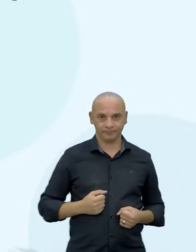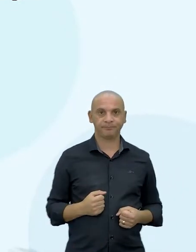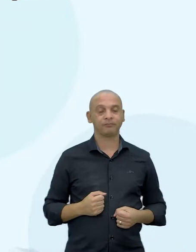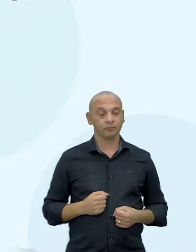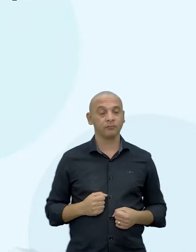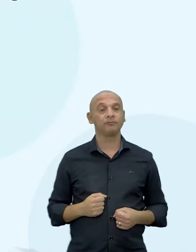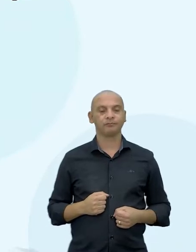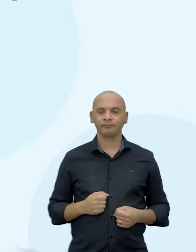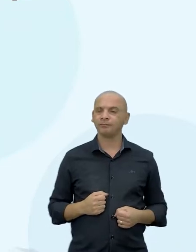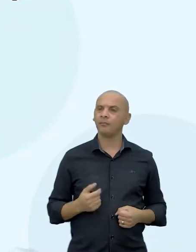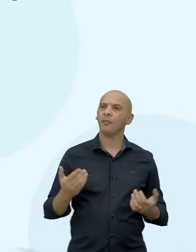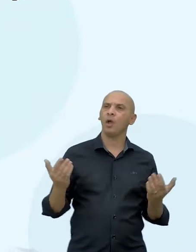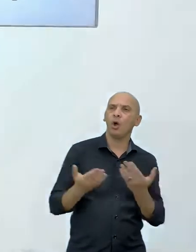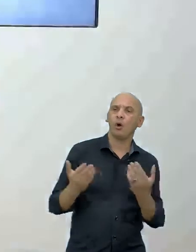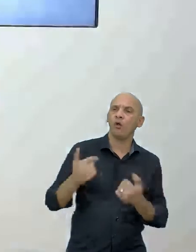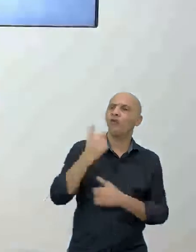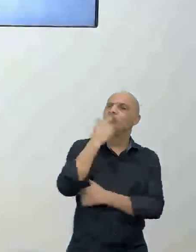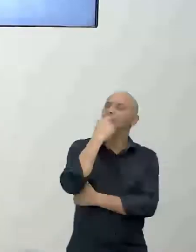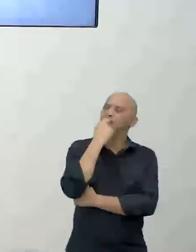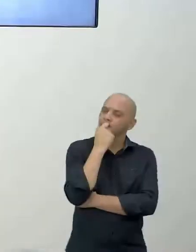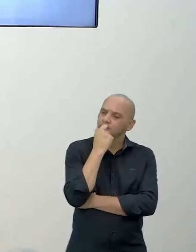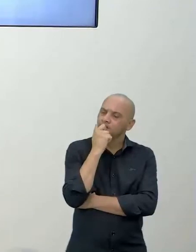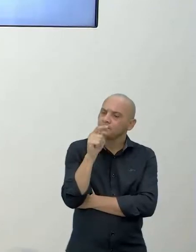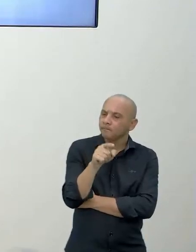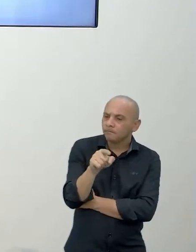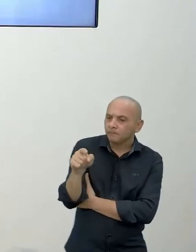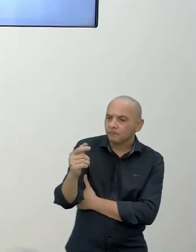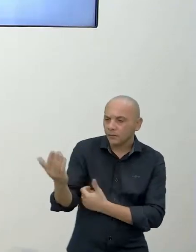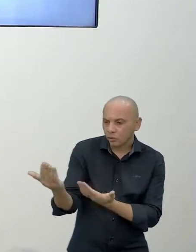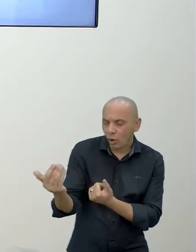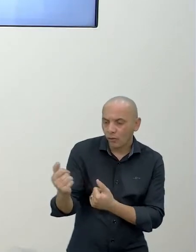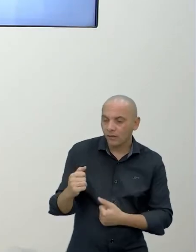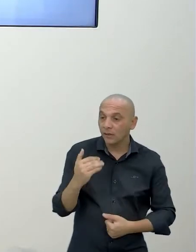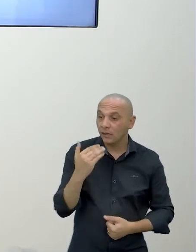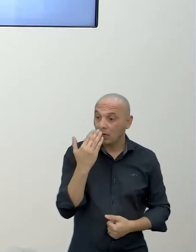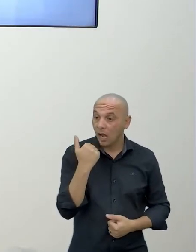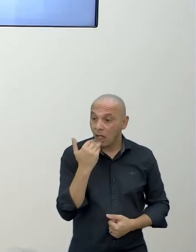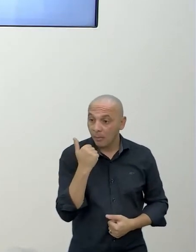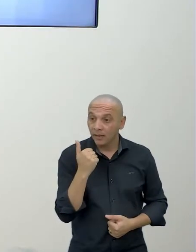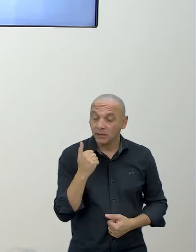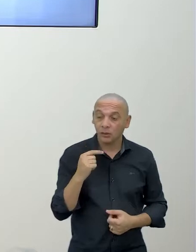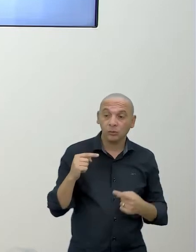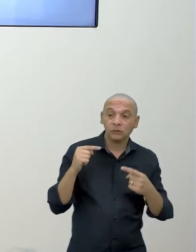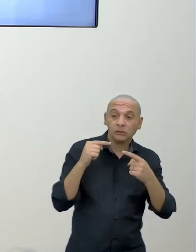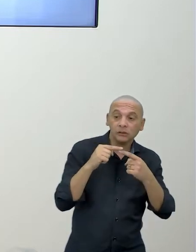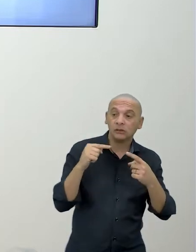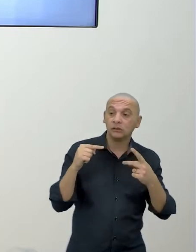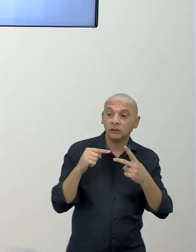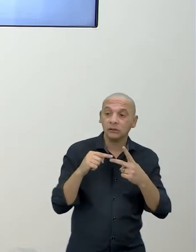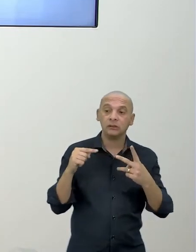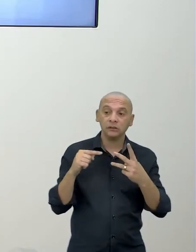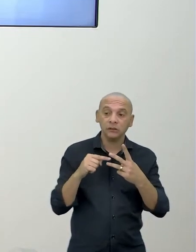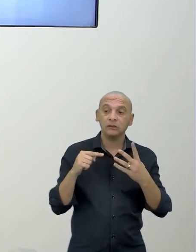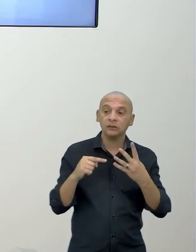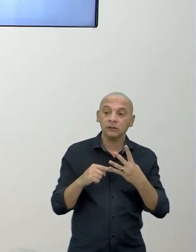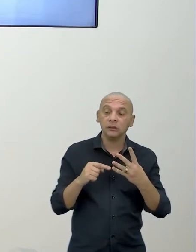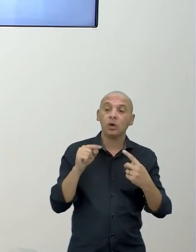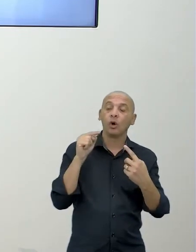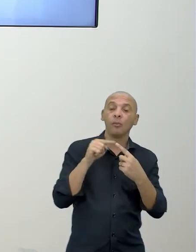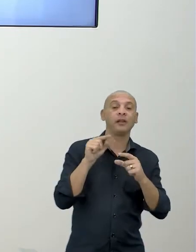mais, a relação entre a saúde e o corpo, que foi quando a gente falou sobre transtornos alimentares. Então, será que hoje, quando a gente olha